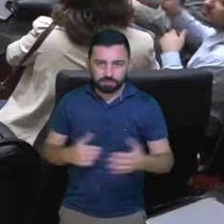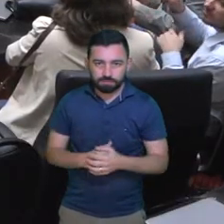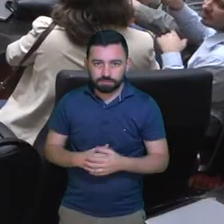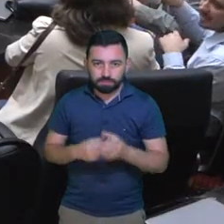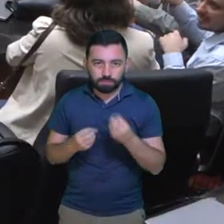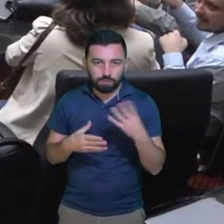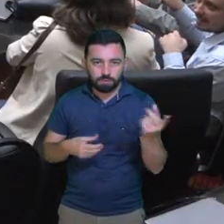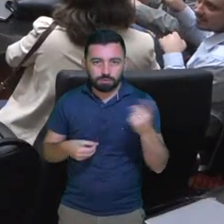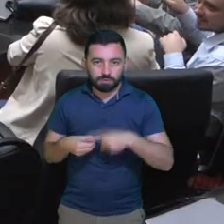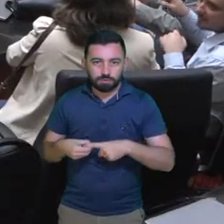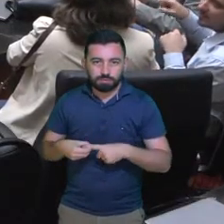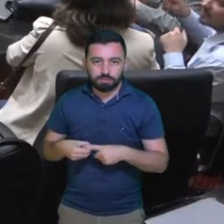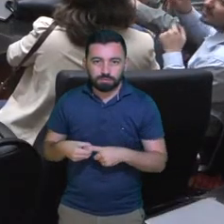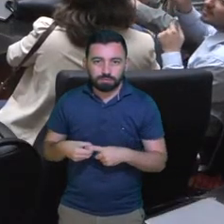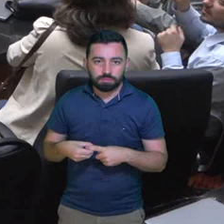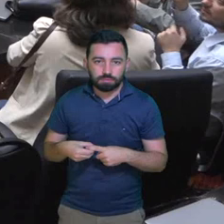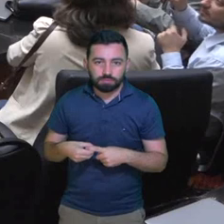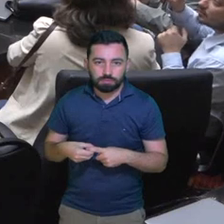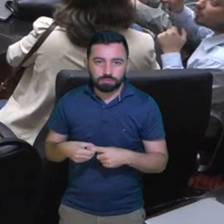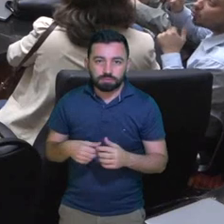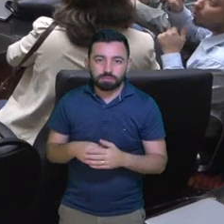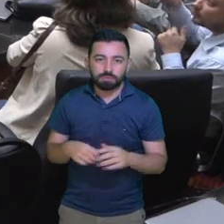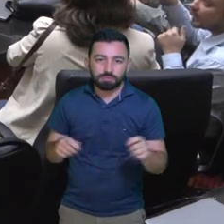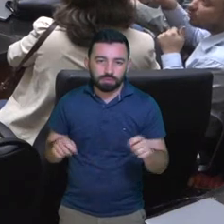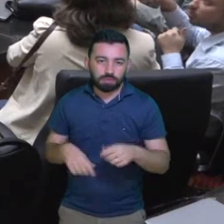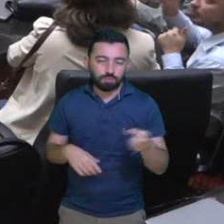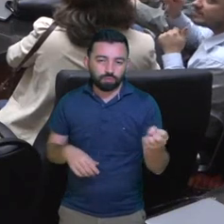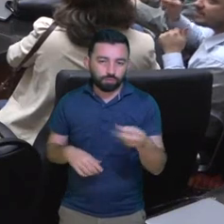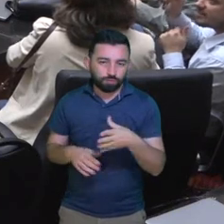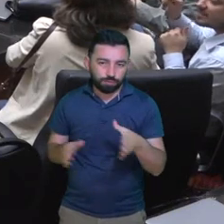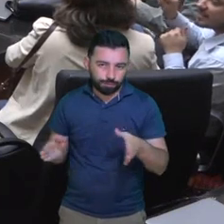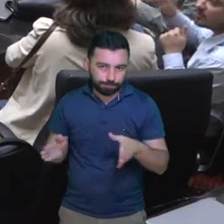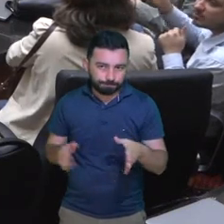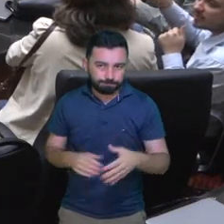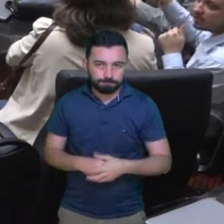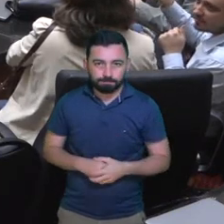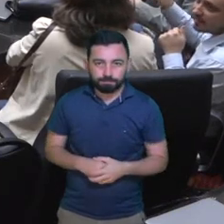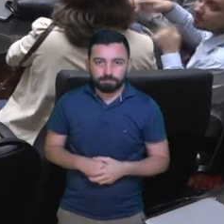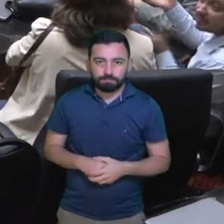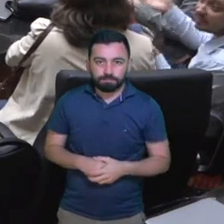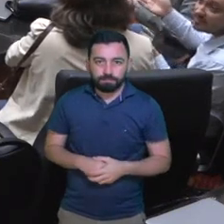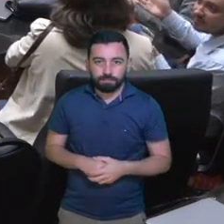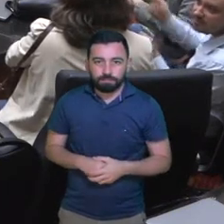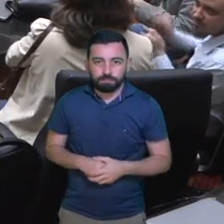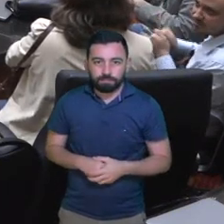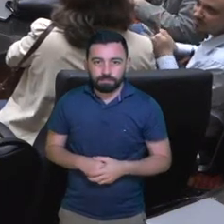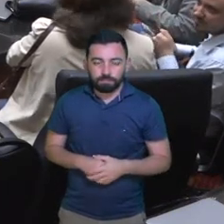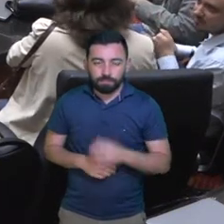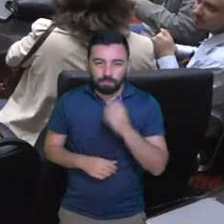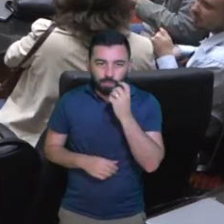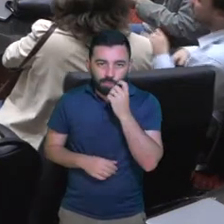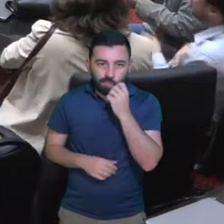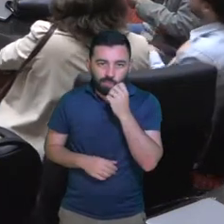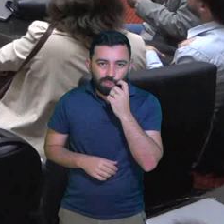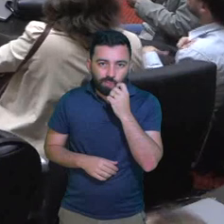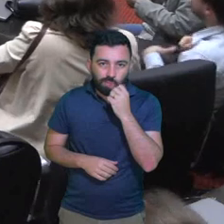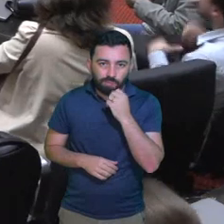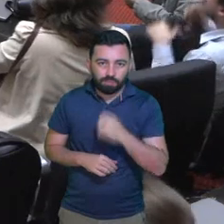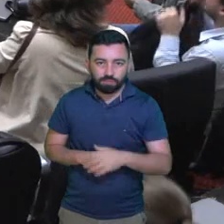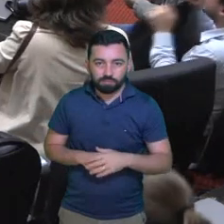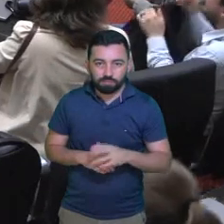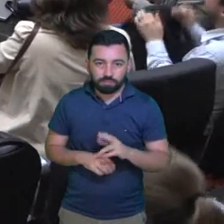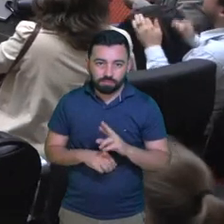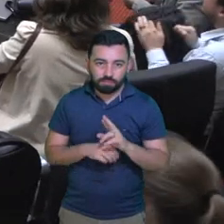retorno e que venham novos momentos dessa natureza Obrigado Professor Dil alô eh em nome da